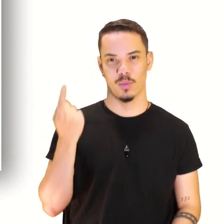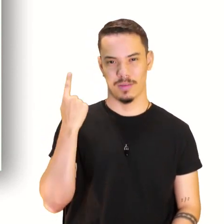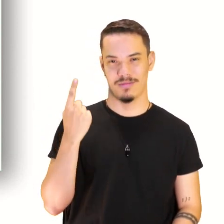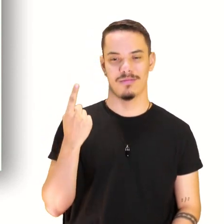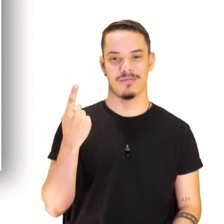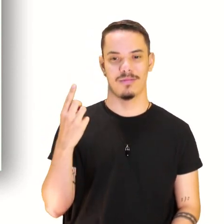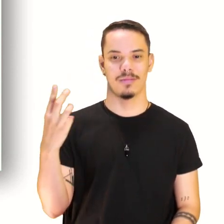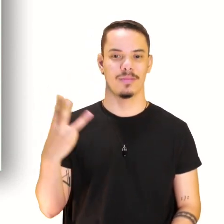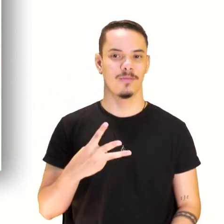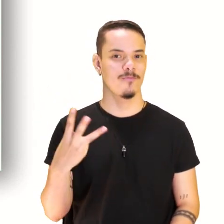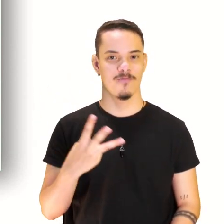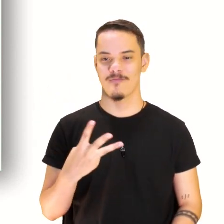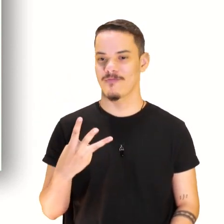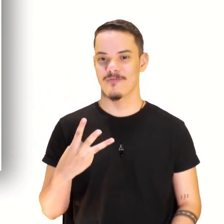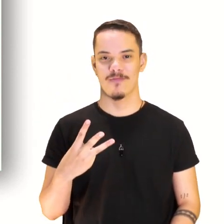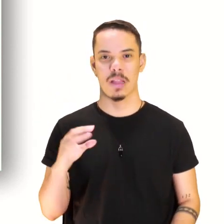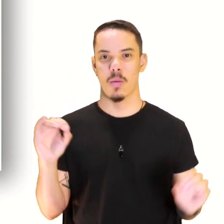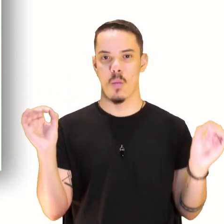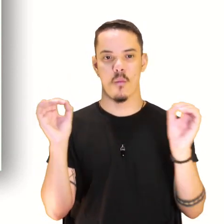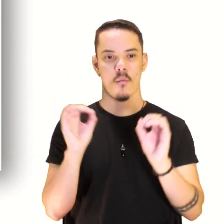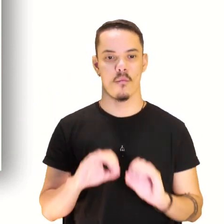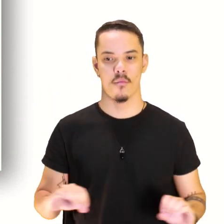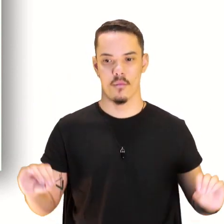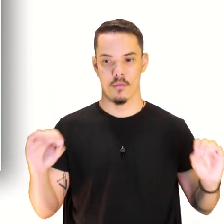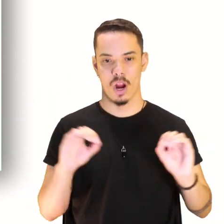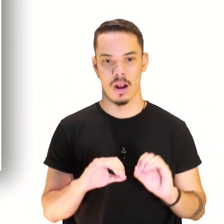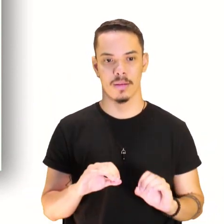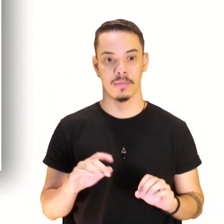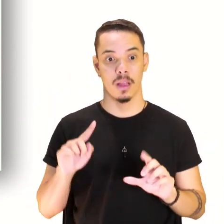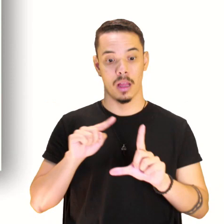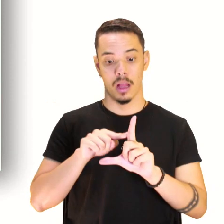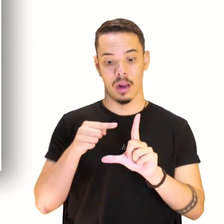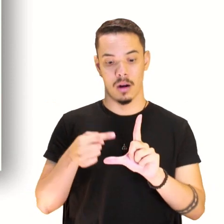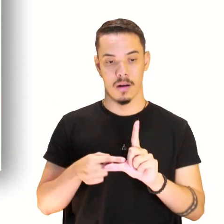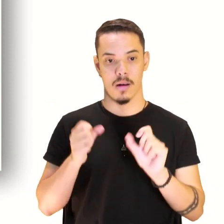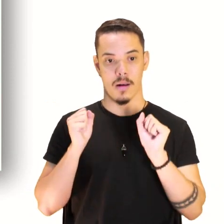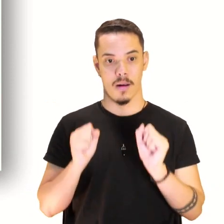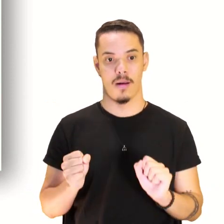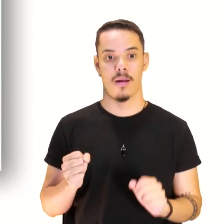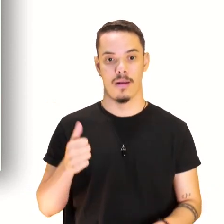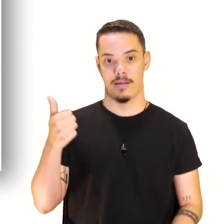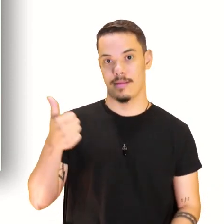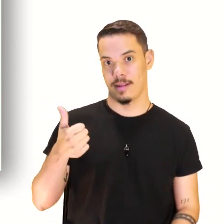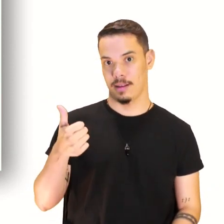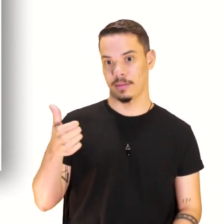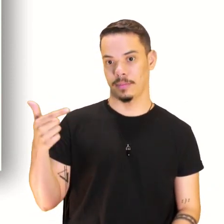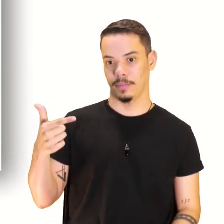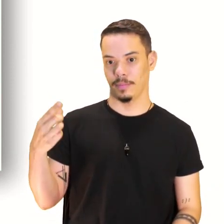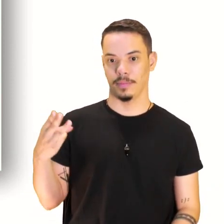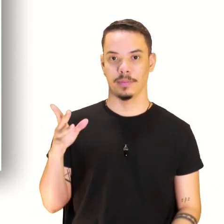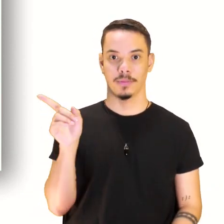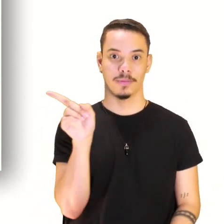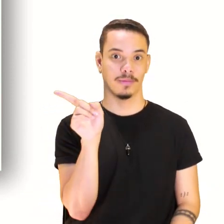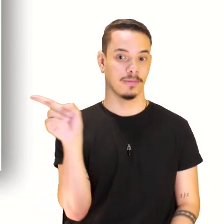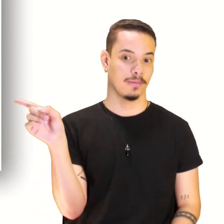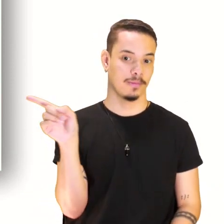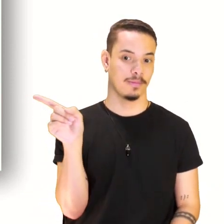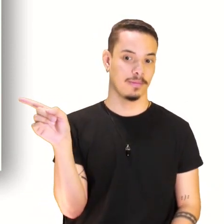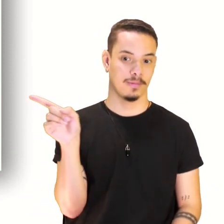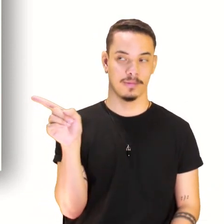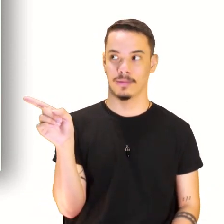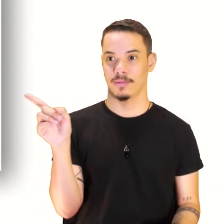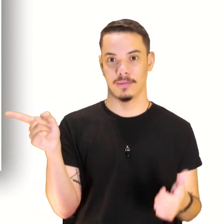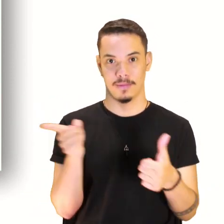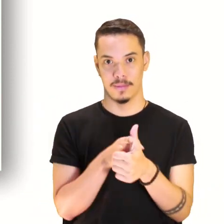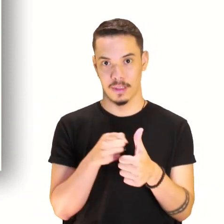O esquisito. Quanto aos ângulos, ele pode ser retângulo, acutângulo e obtusângulo. O